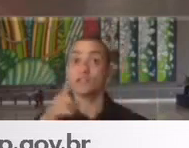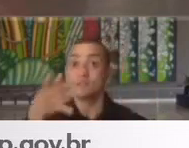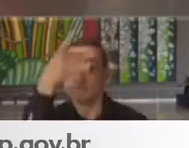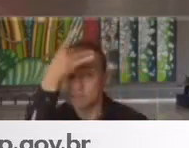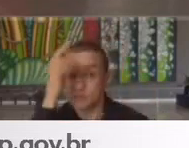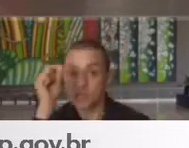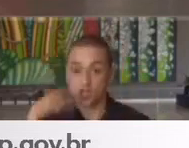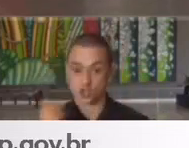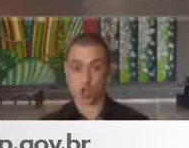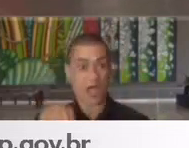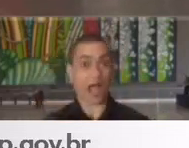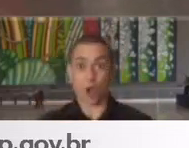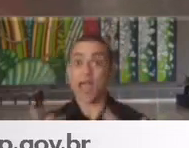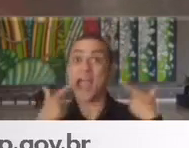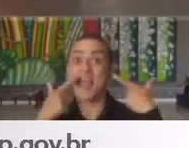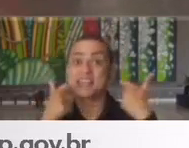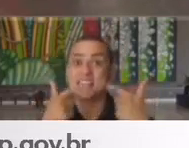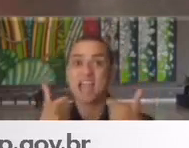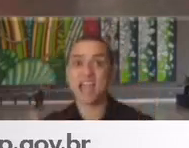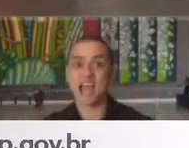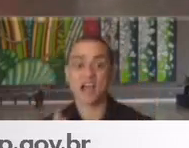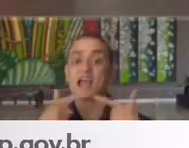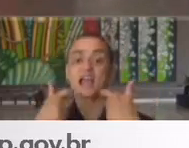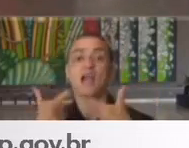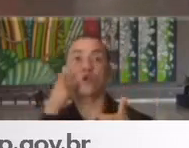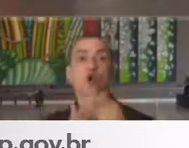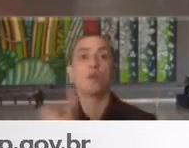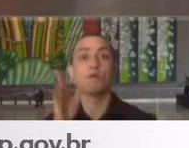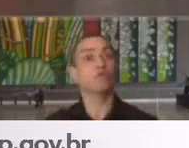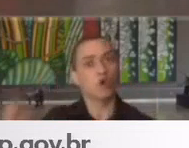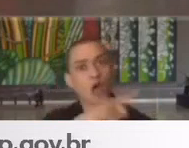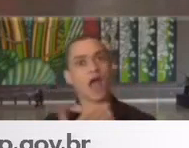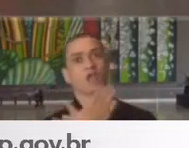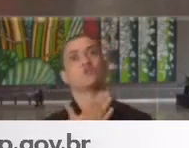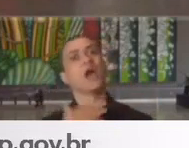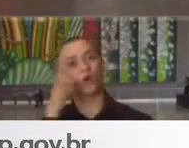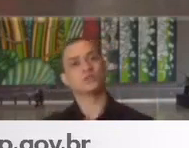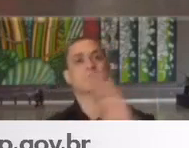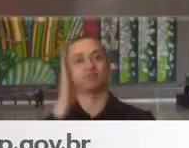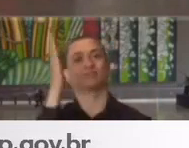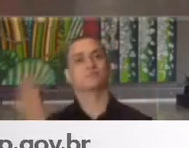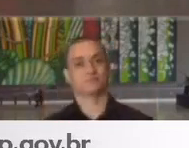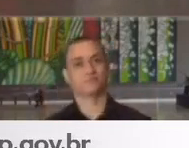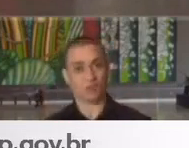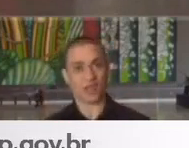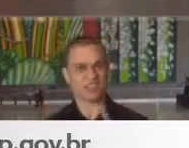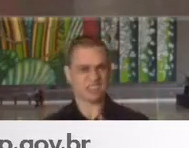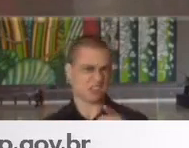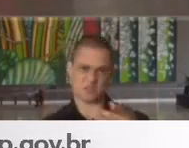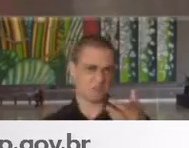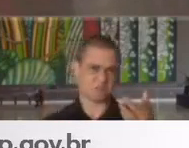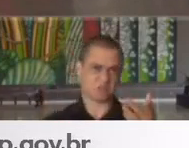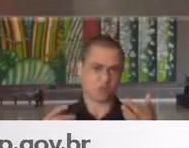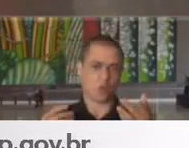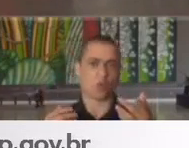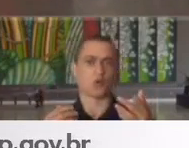numa guerra, e essa guerra será vencida com a participação de todos, independentemente da orientação de governo. A sua consciência